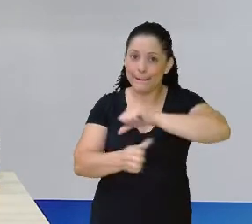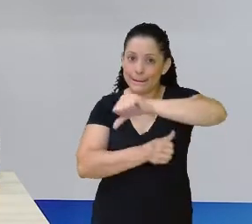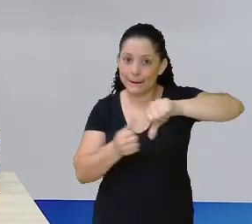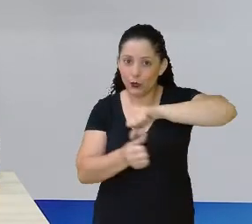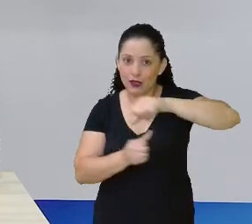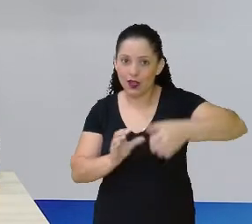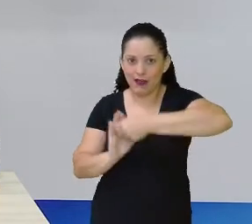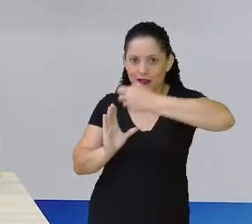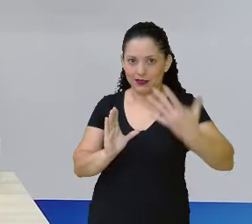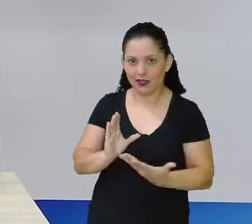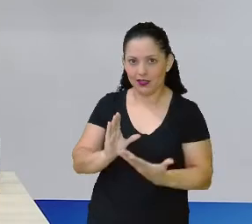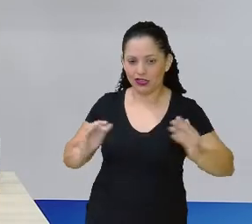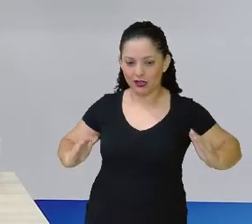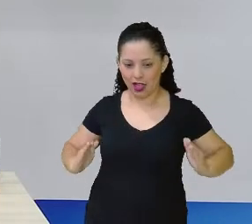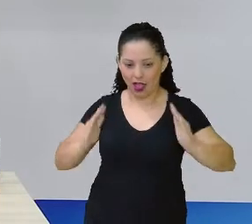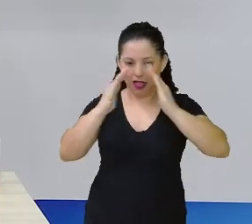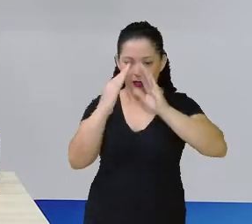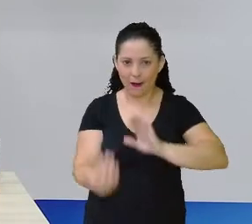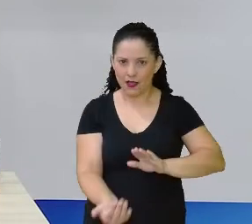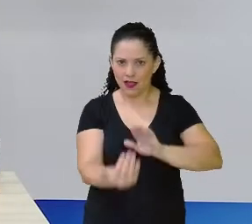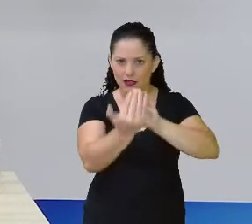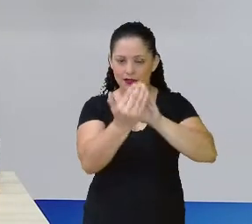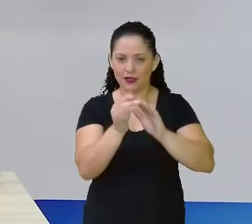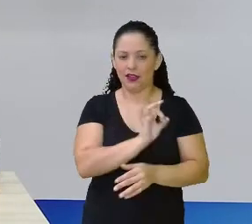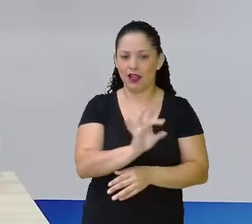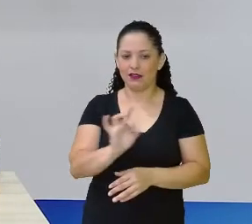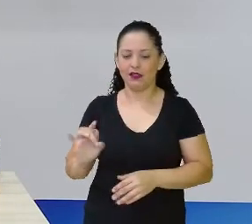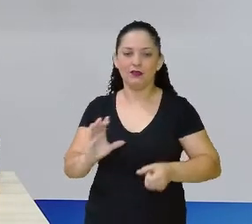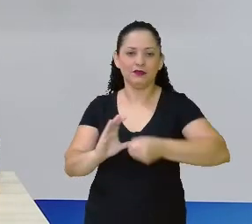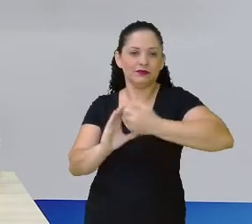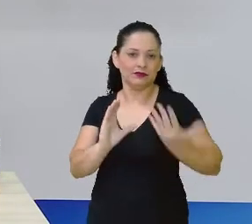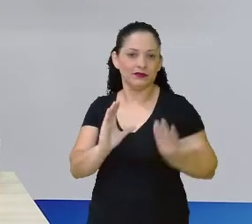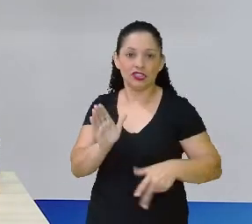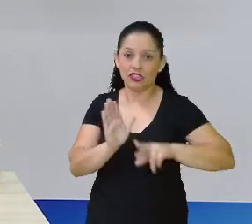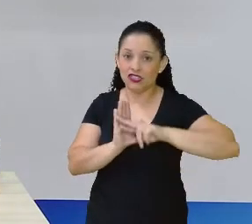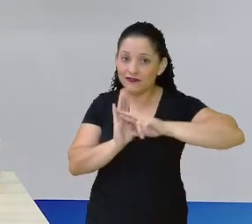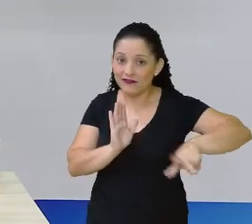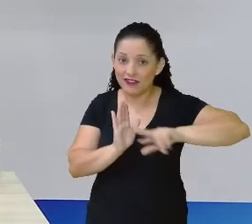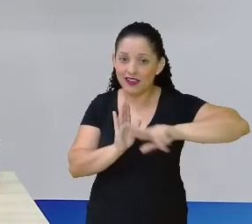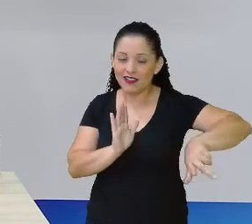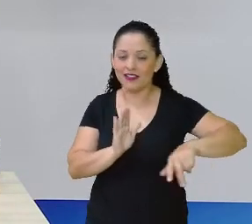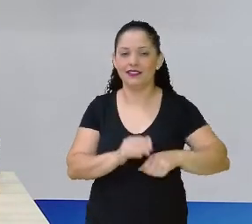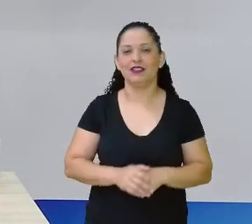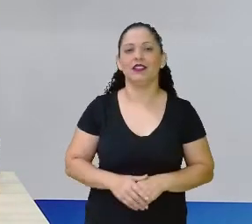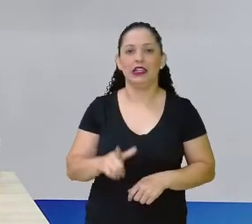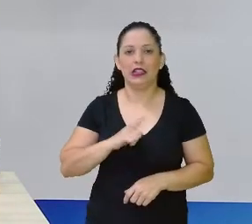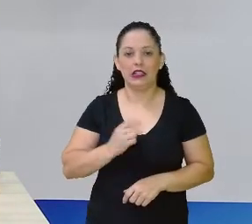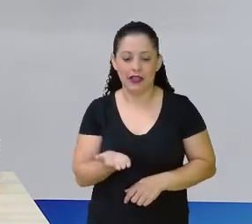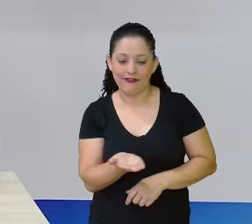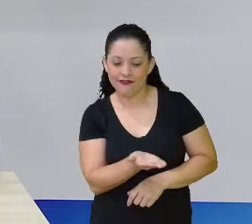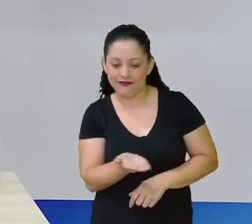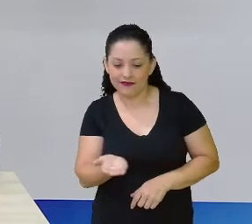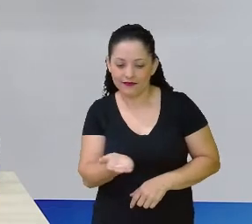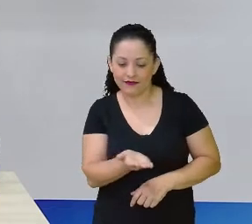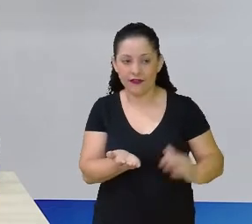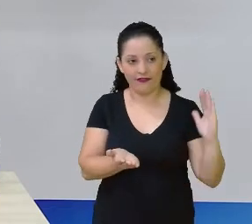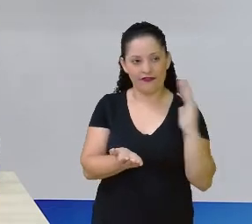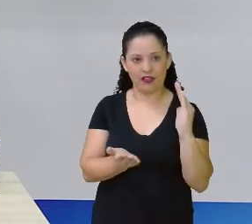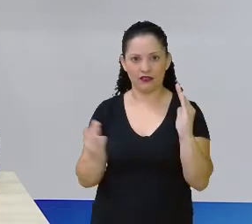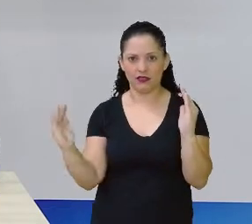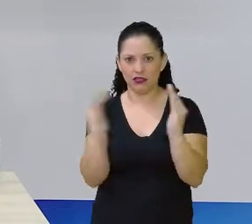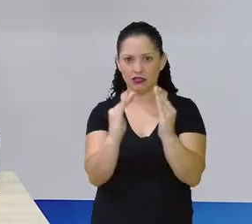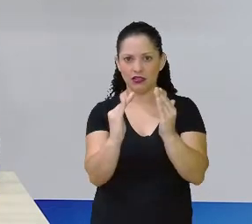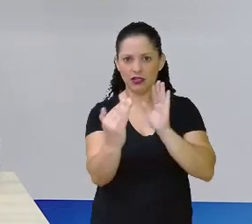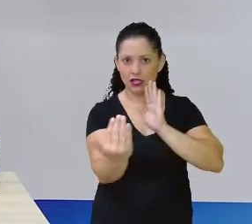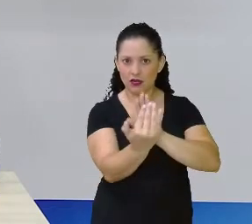característica da pirâmide, certo? Cada pirâmide tem a sua característica. Elas têm as faces laterais iguais, mas nem